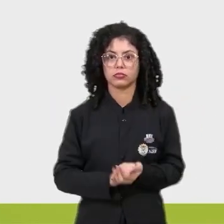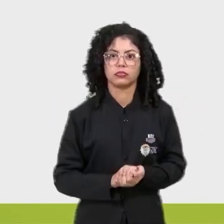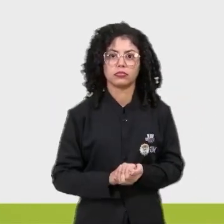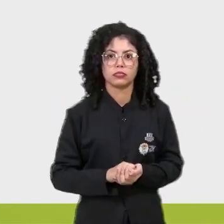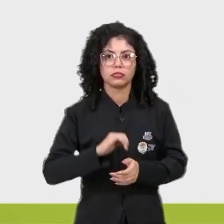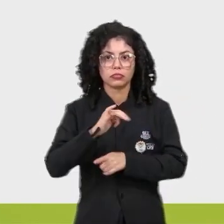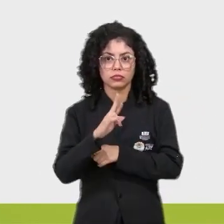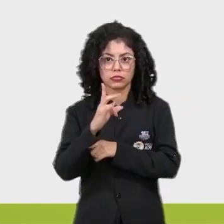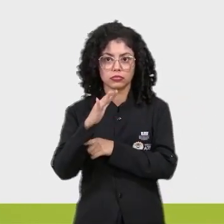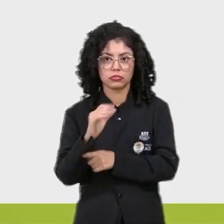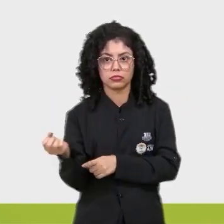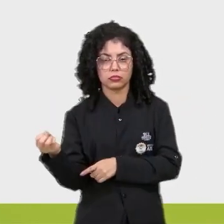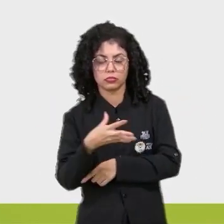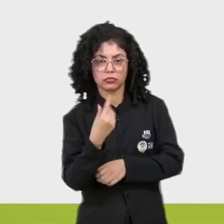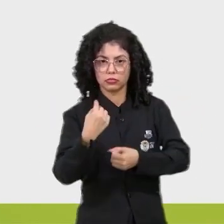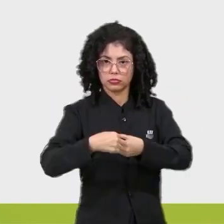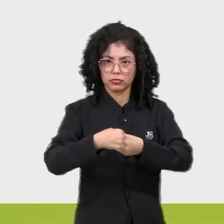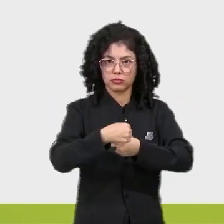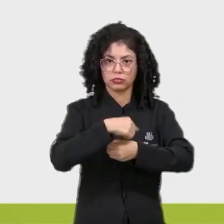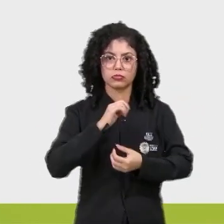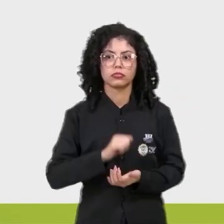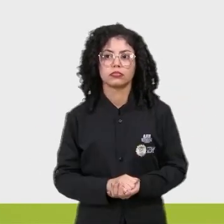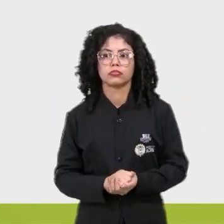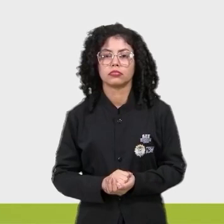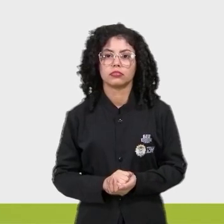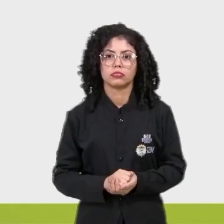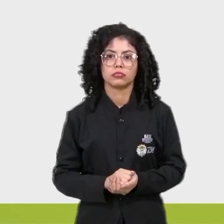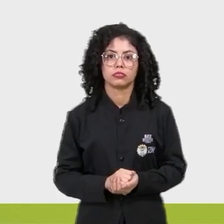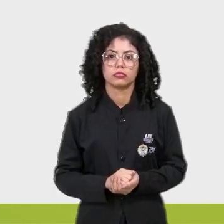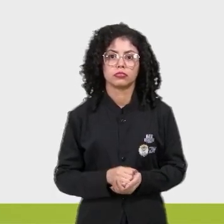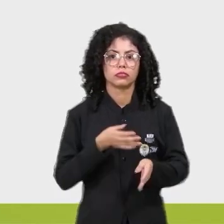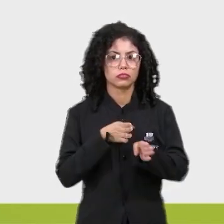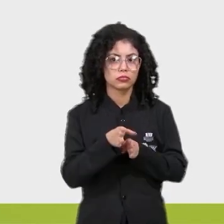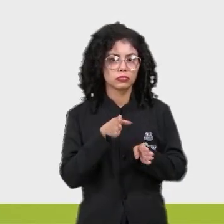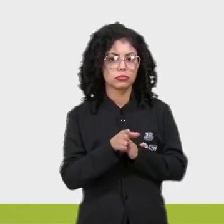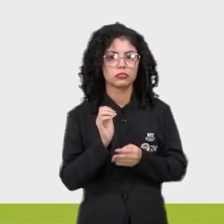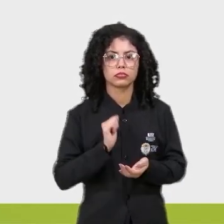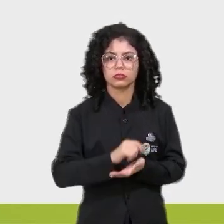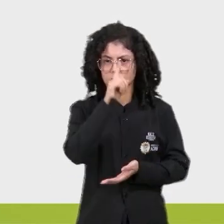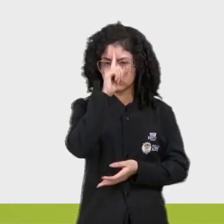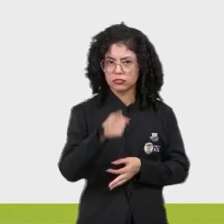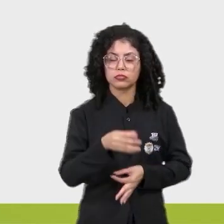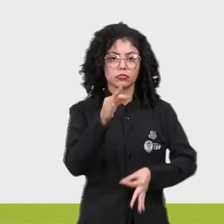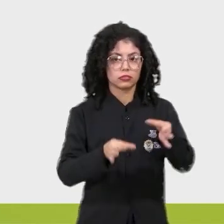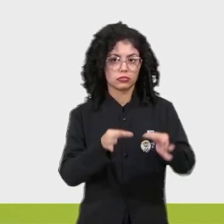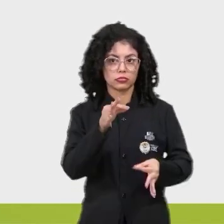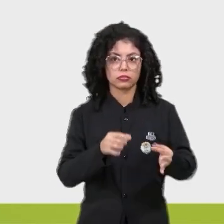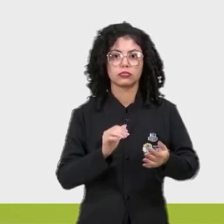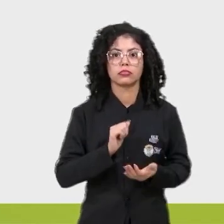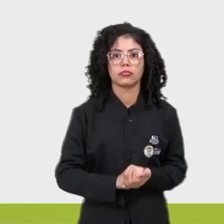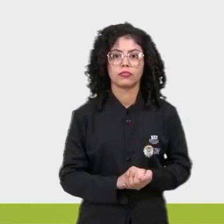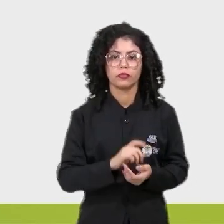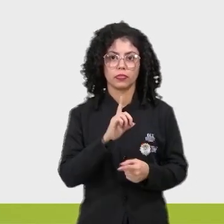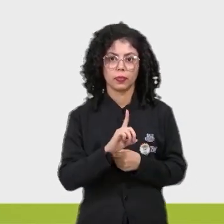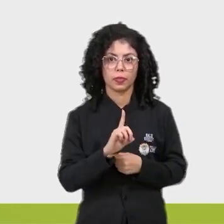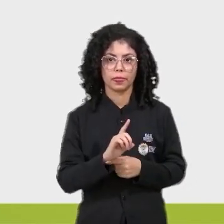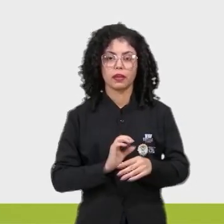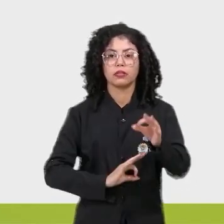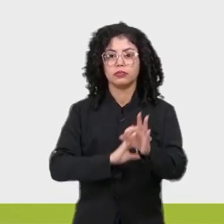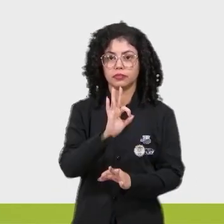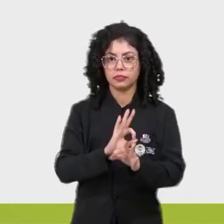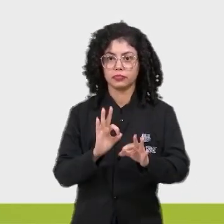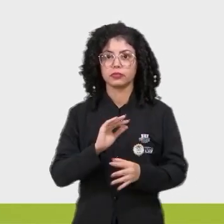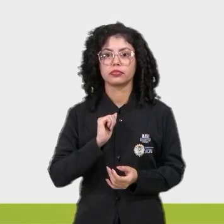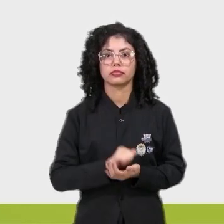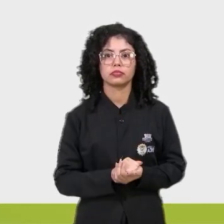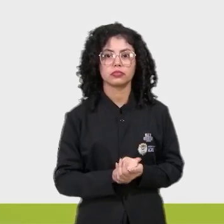B, emancipação de novos municípios, letra C, consolidação de domínios jurídicos, letra D, articulação